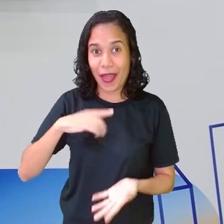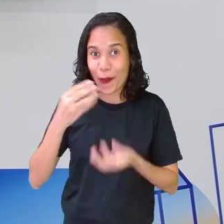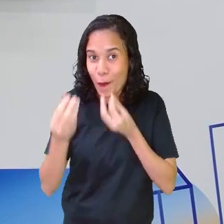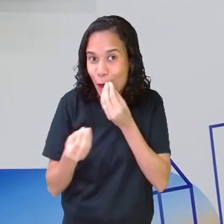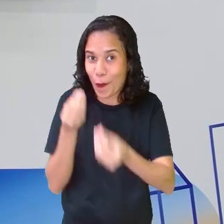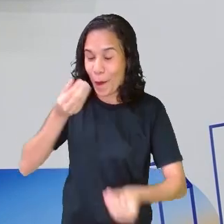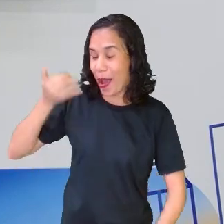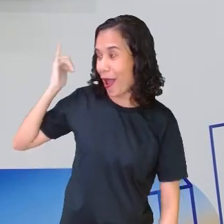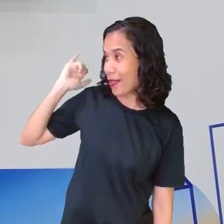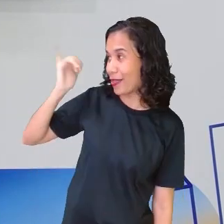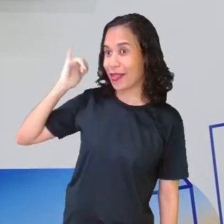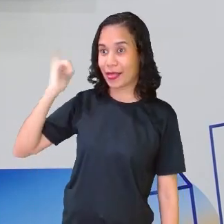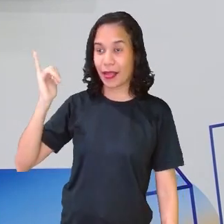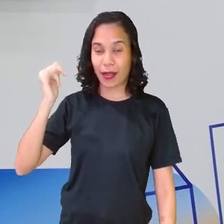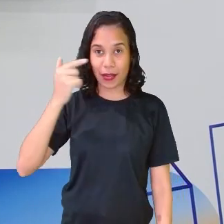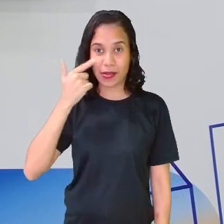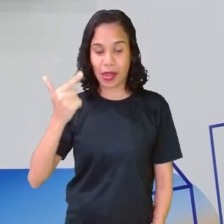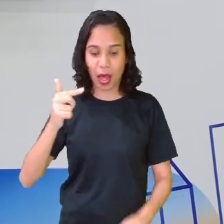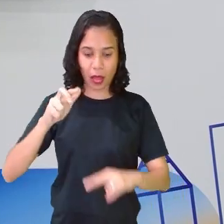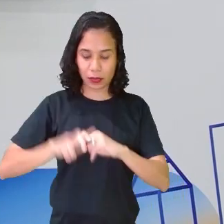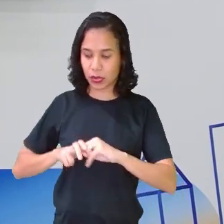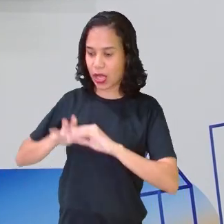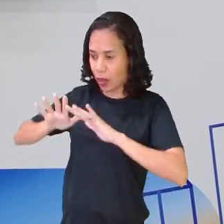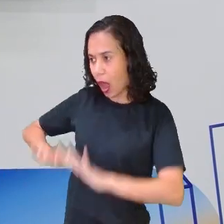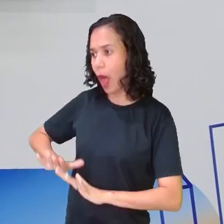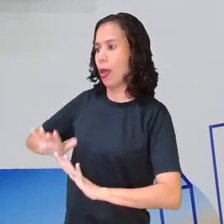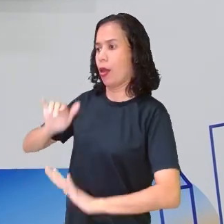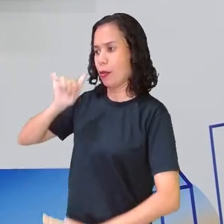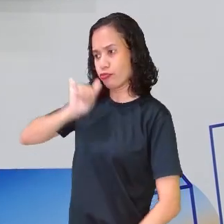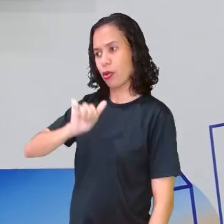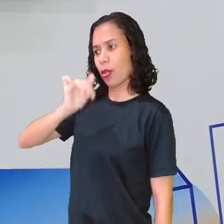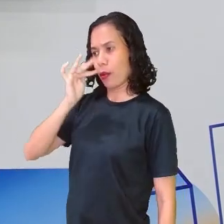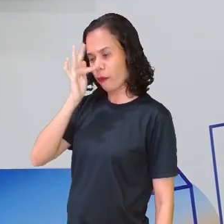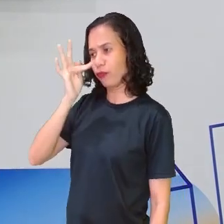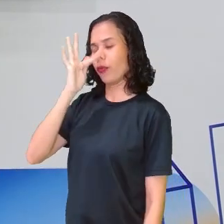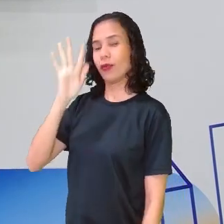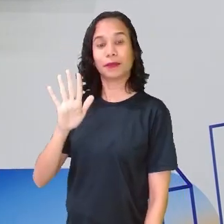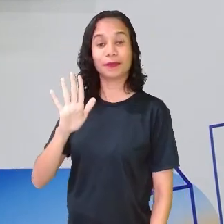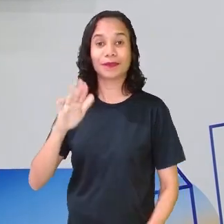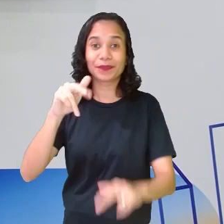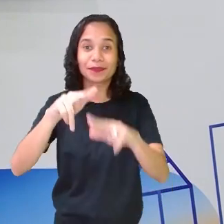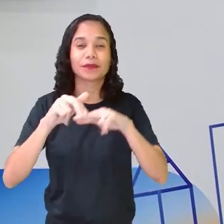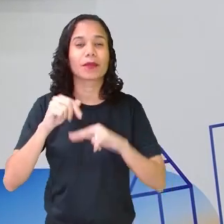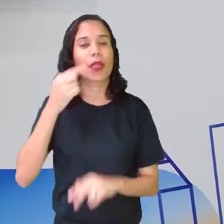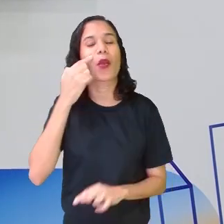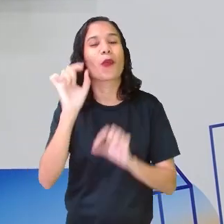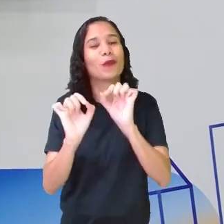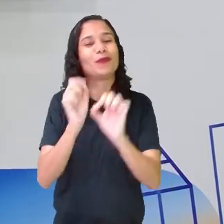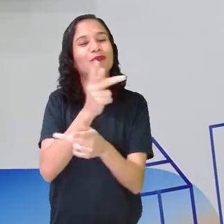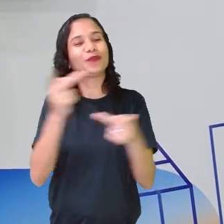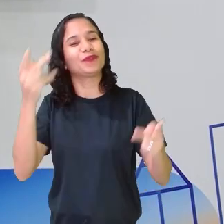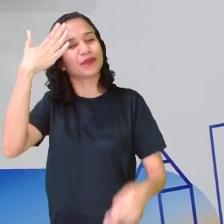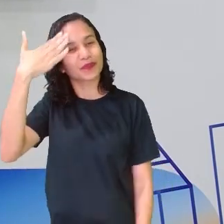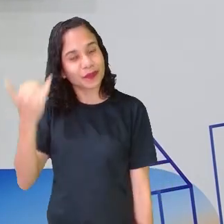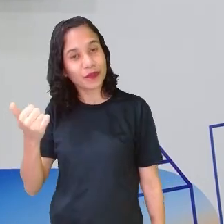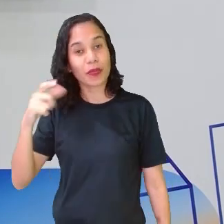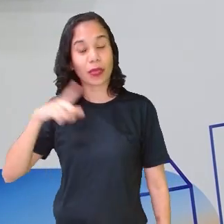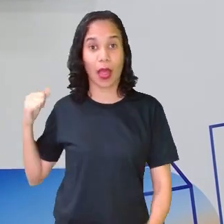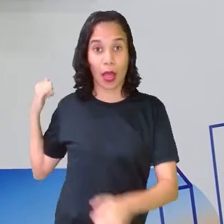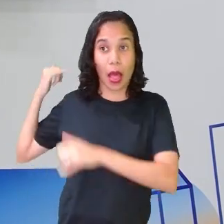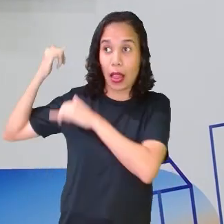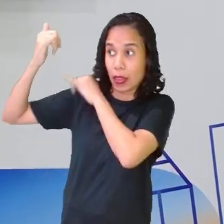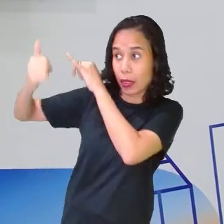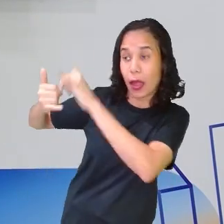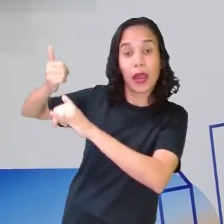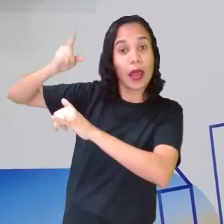um pouco dessa lenda. Deixa a comadre sentadinha aqui. Gente, pois é, como vocês sabem, lenda